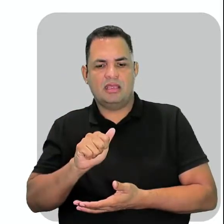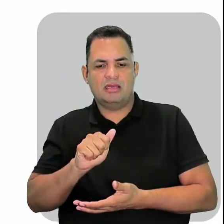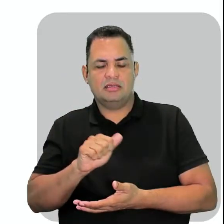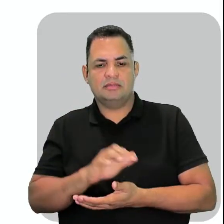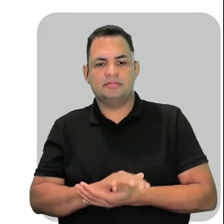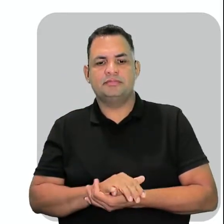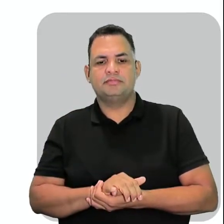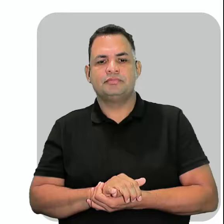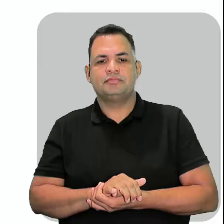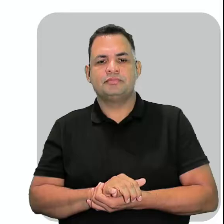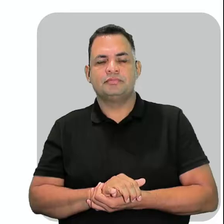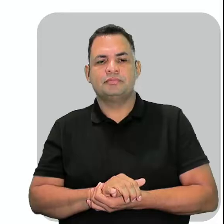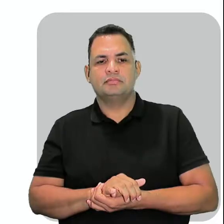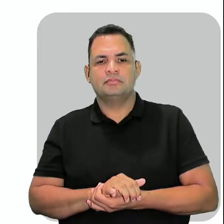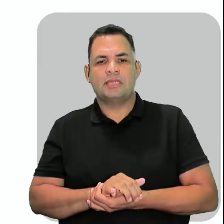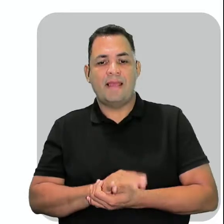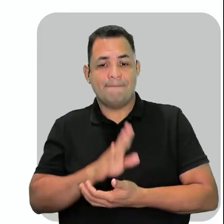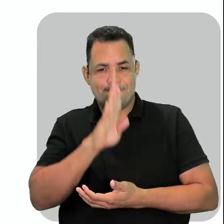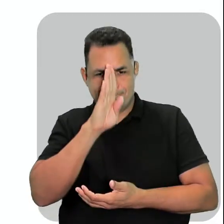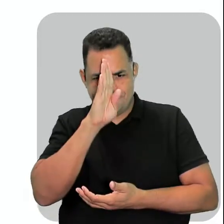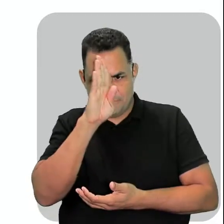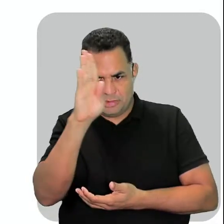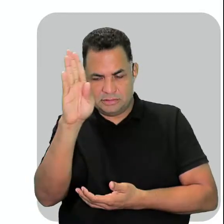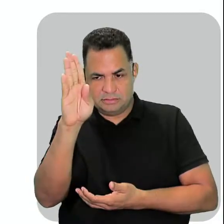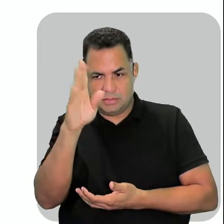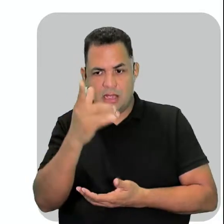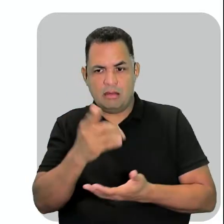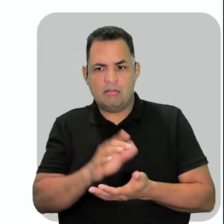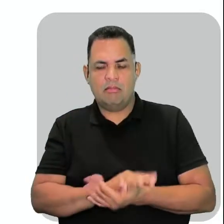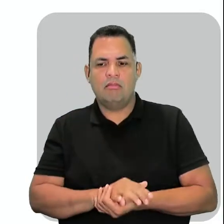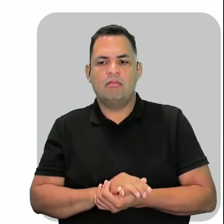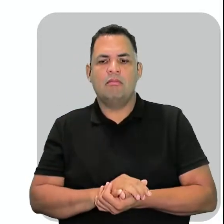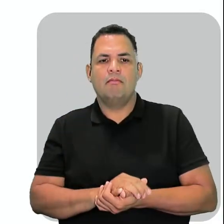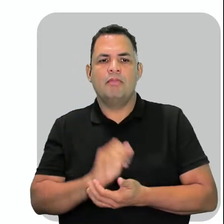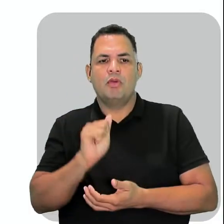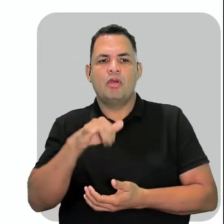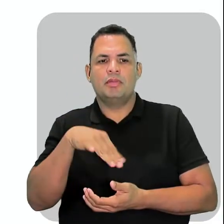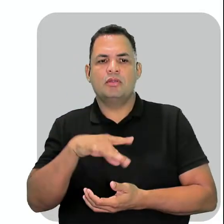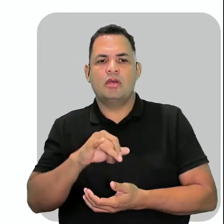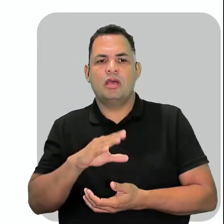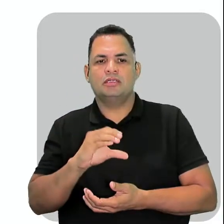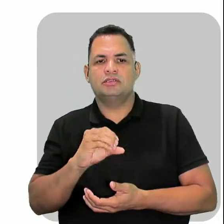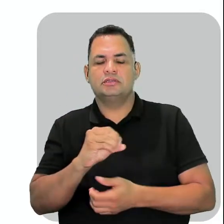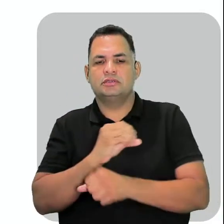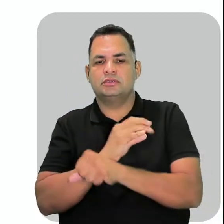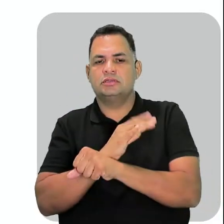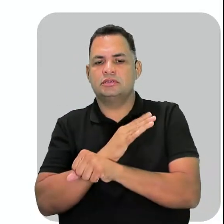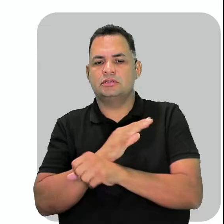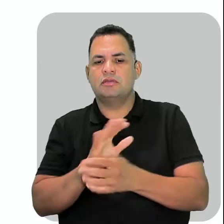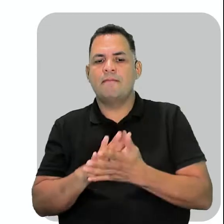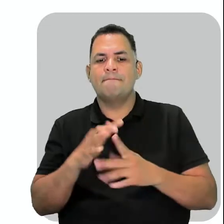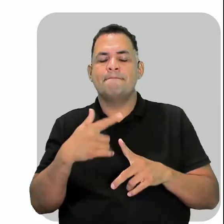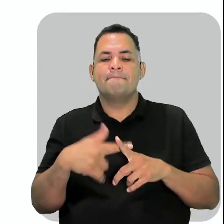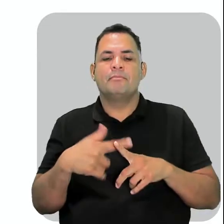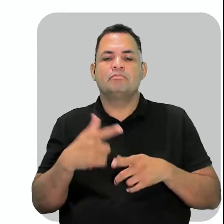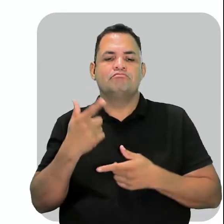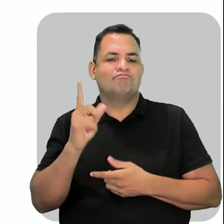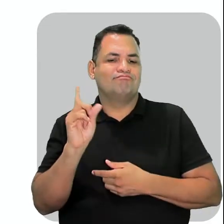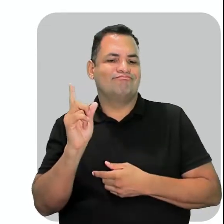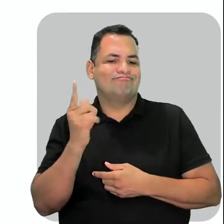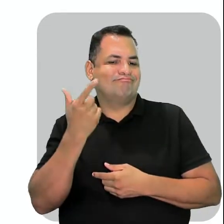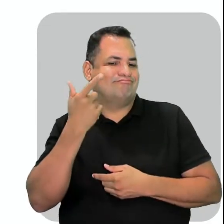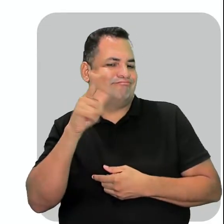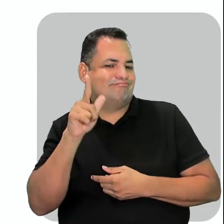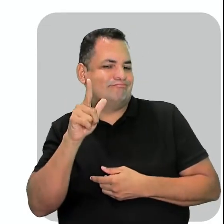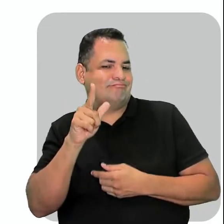um aminoácido considerado essencial. Por que que ela é considerada essencial? Porque se eu não conseguir